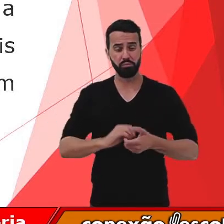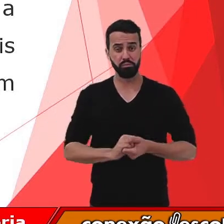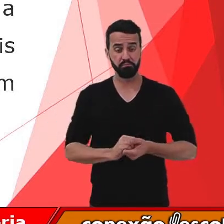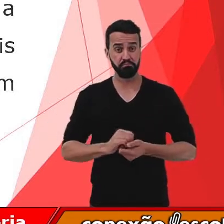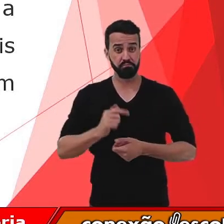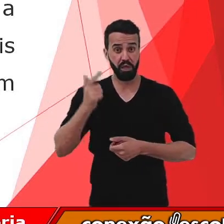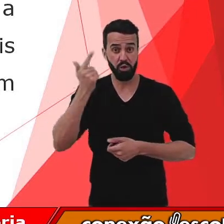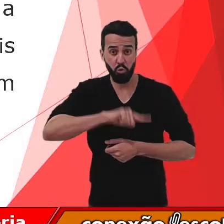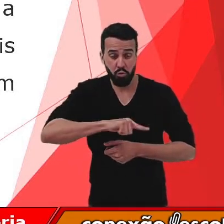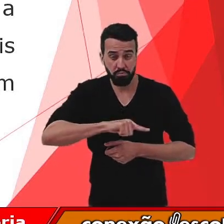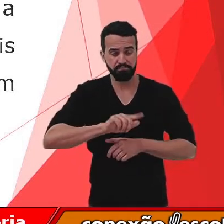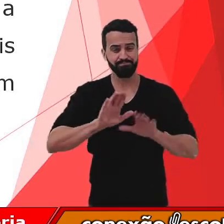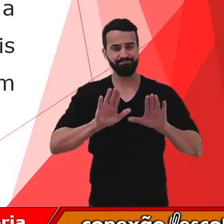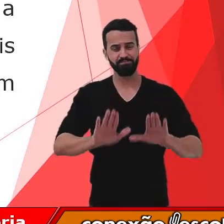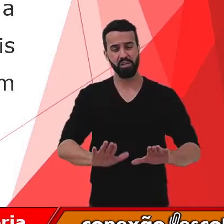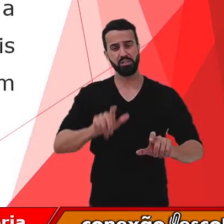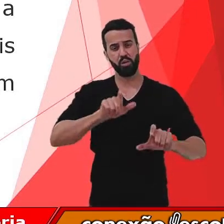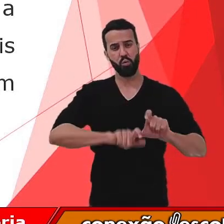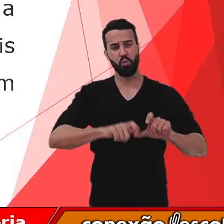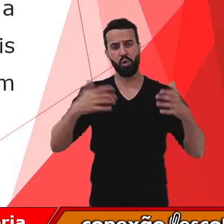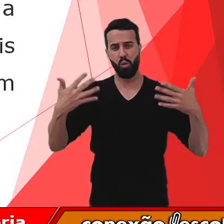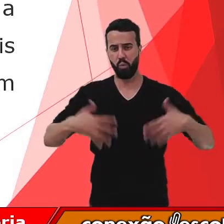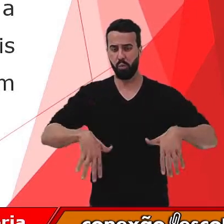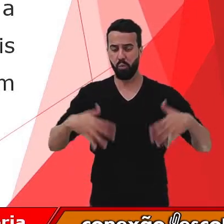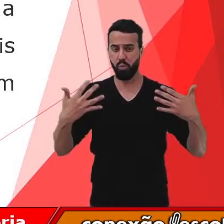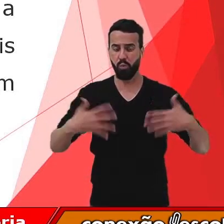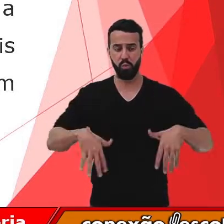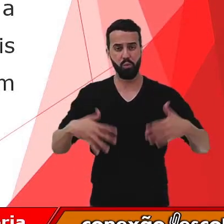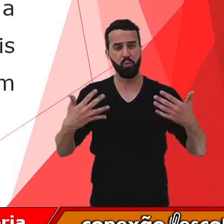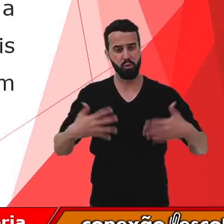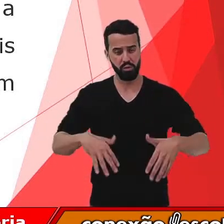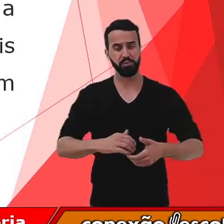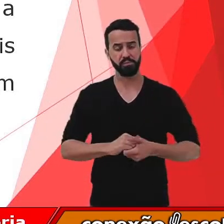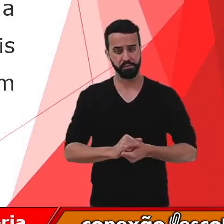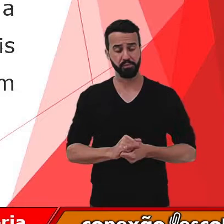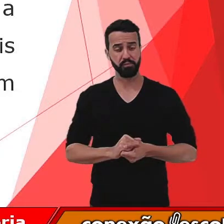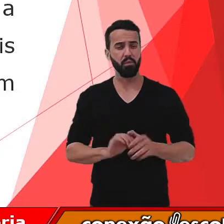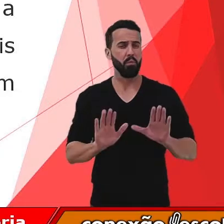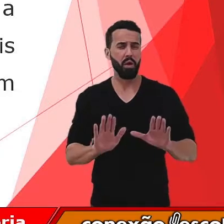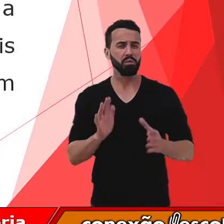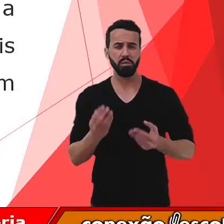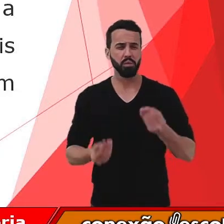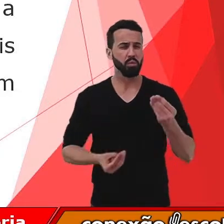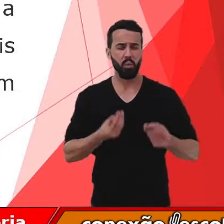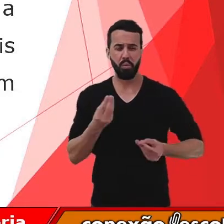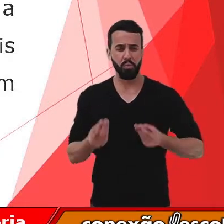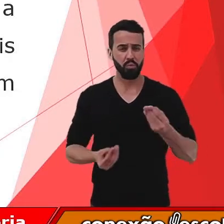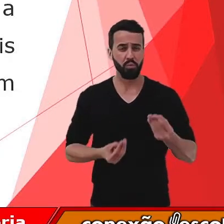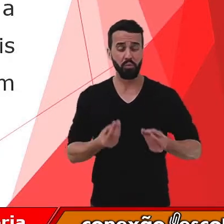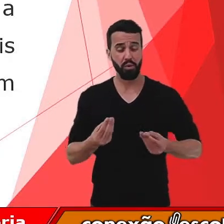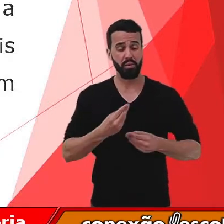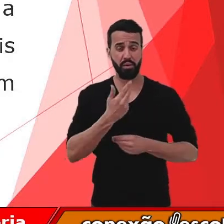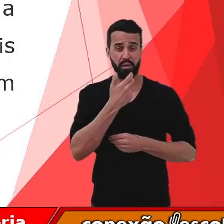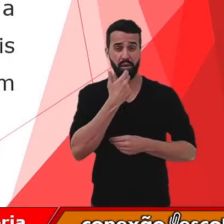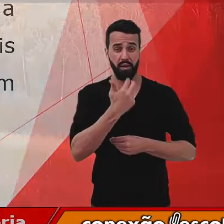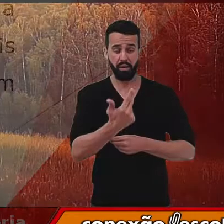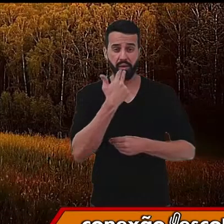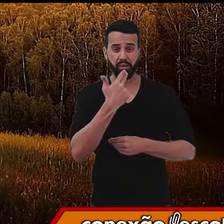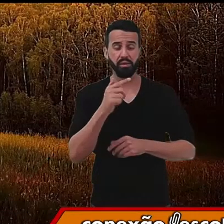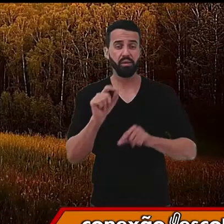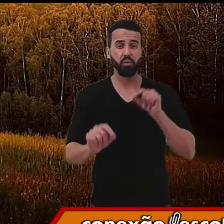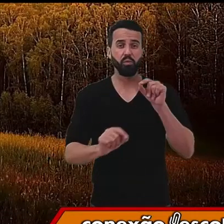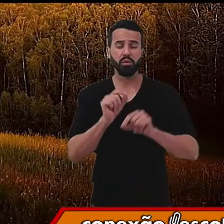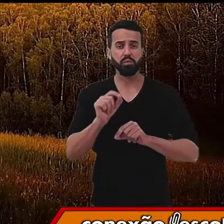Ganhou? Sim, mas o saldo estava bem negativo. E para onde a Inglaterra vai olhar